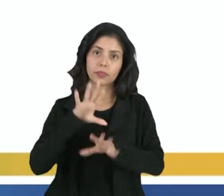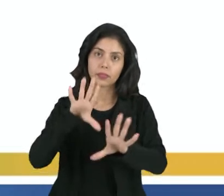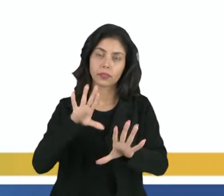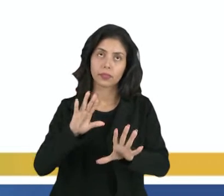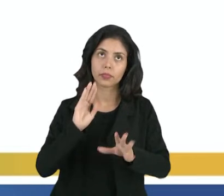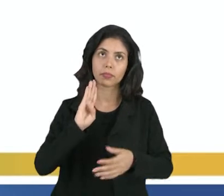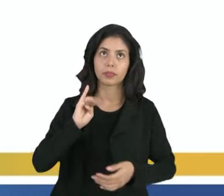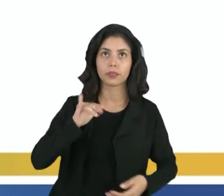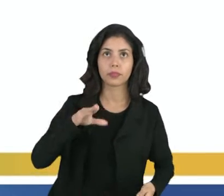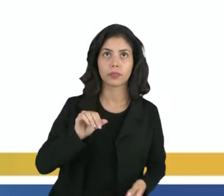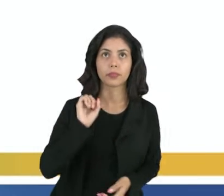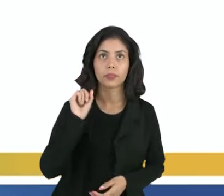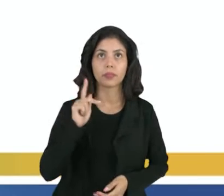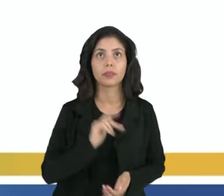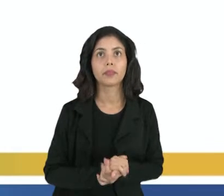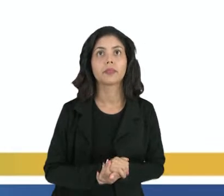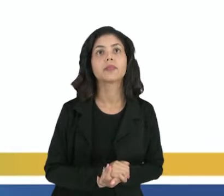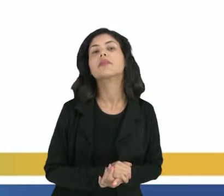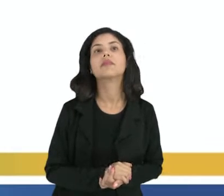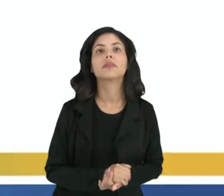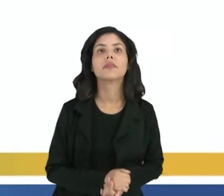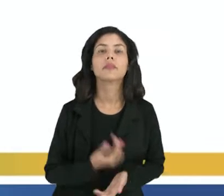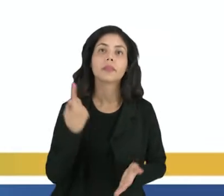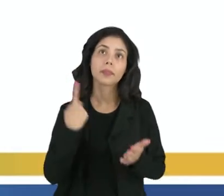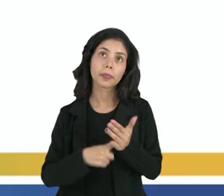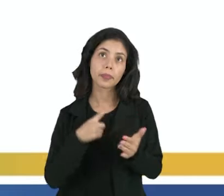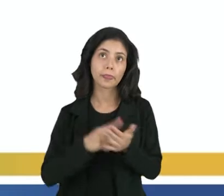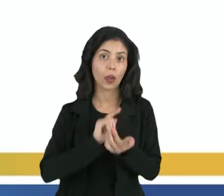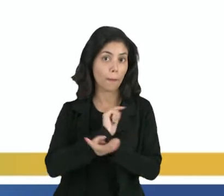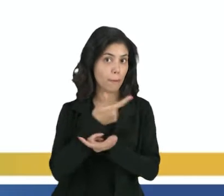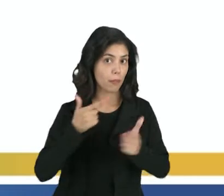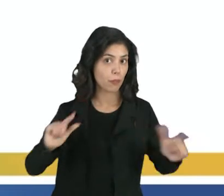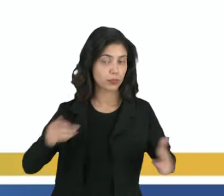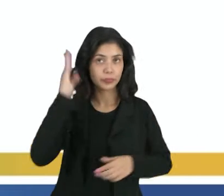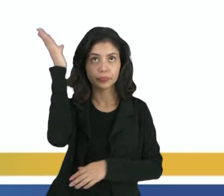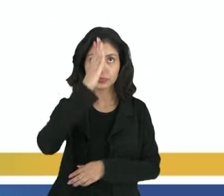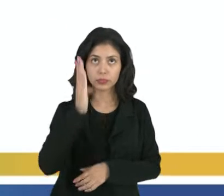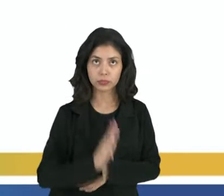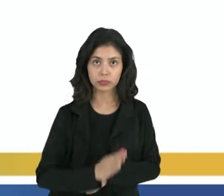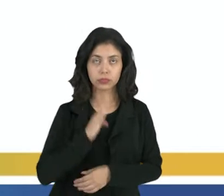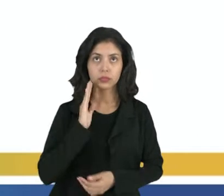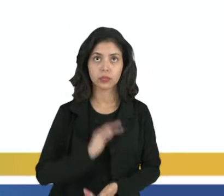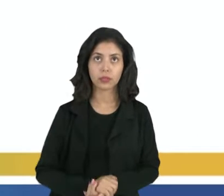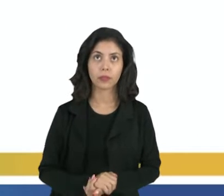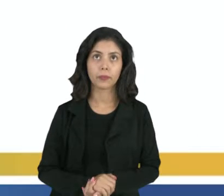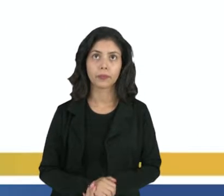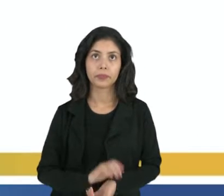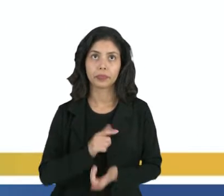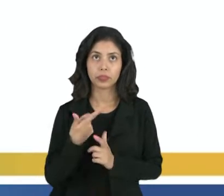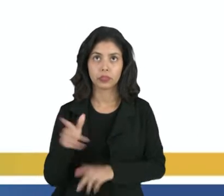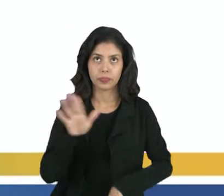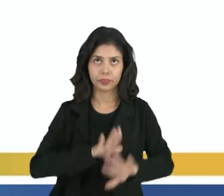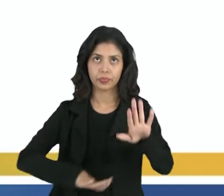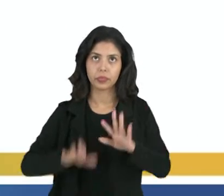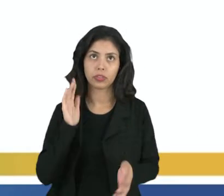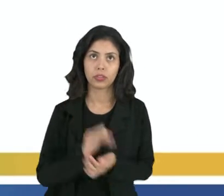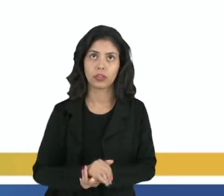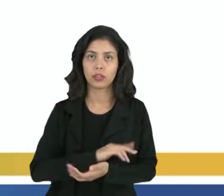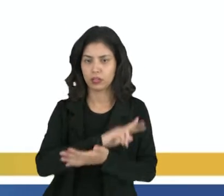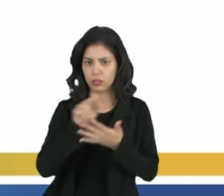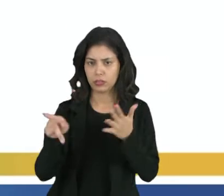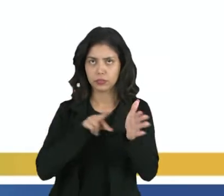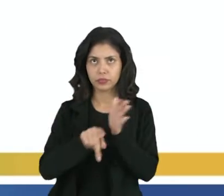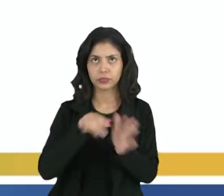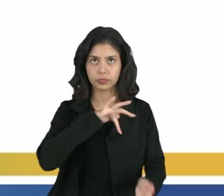desse bioma, ok? Então, esse bioma ele é considerado o maior bioma brasileiro. É a maior reserva